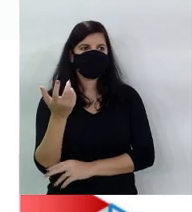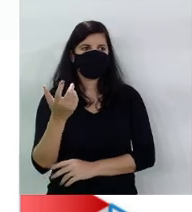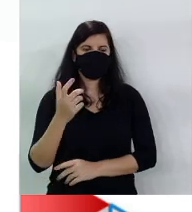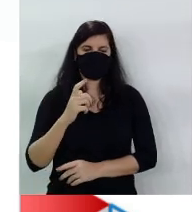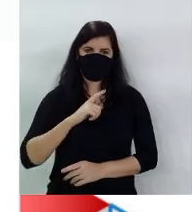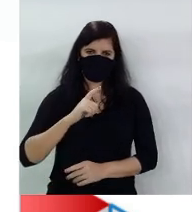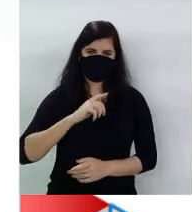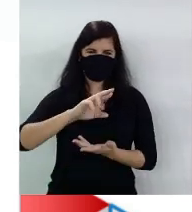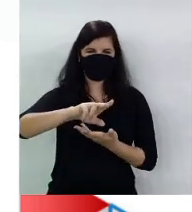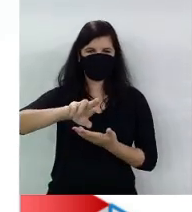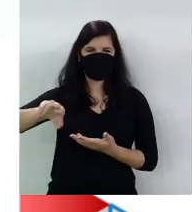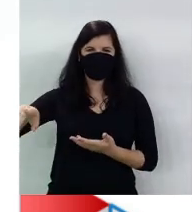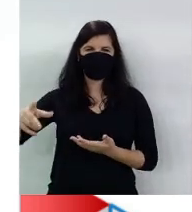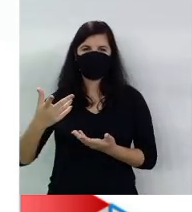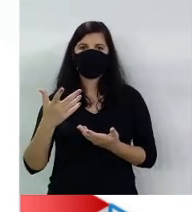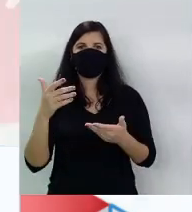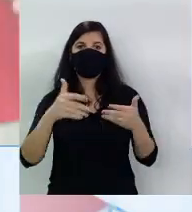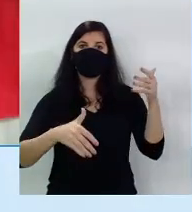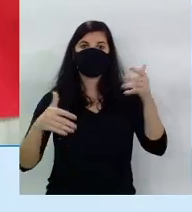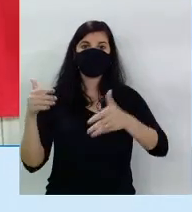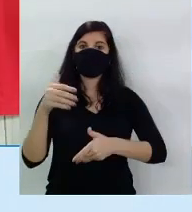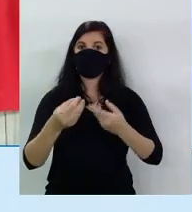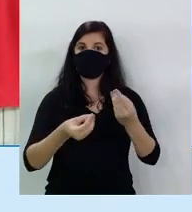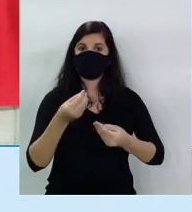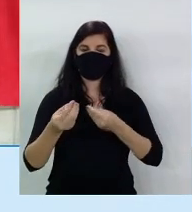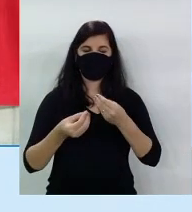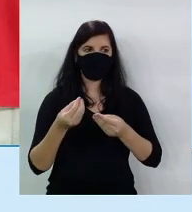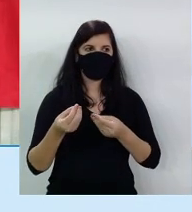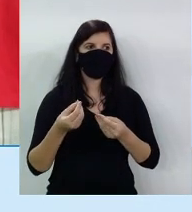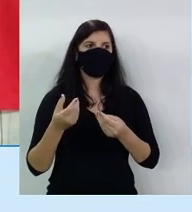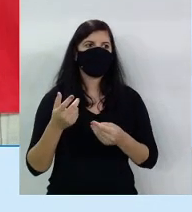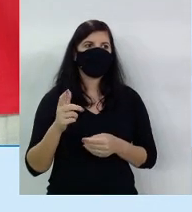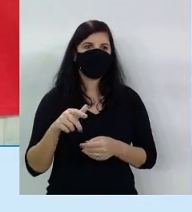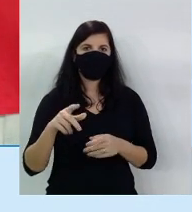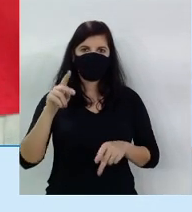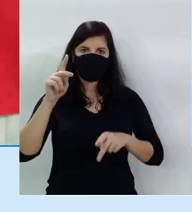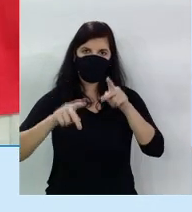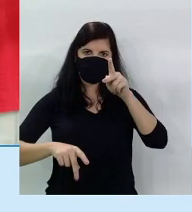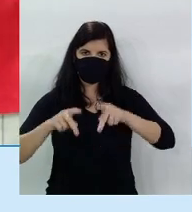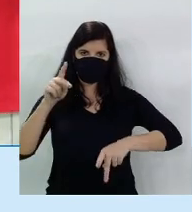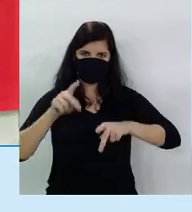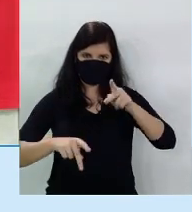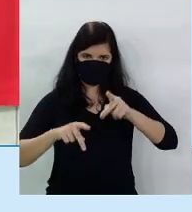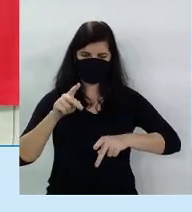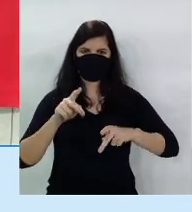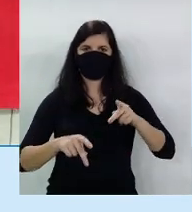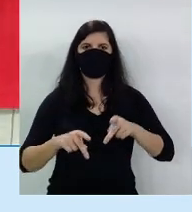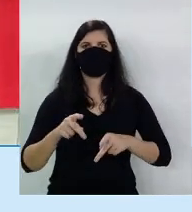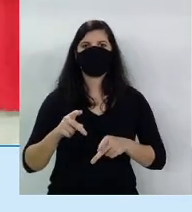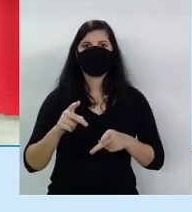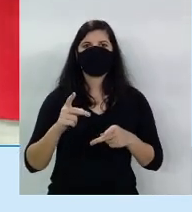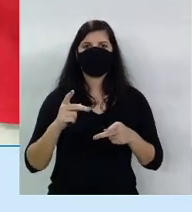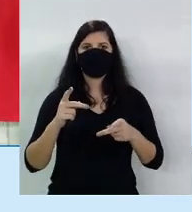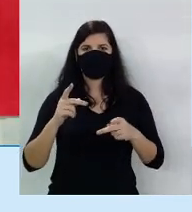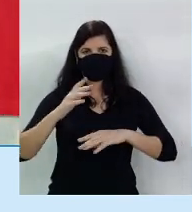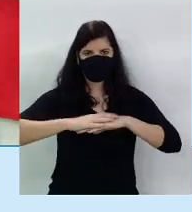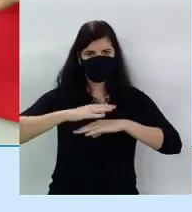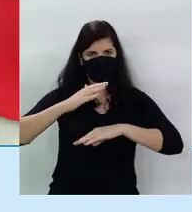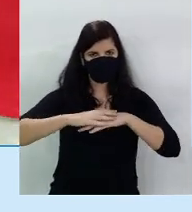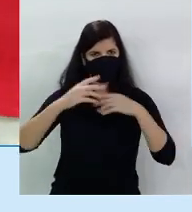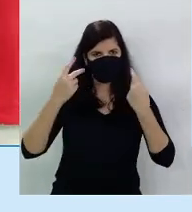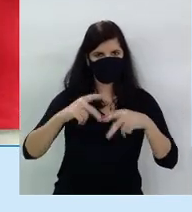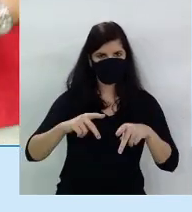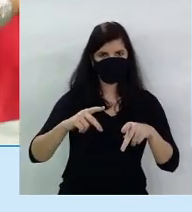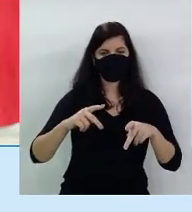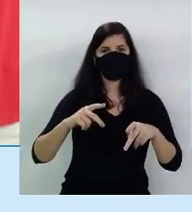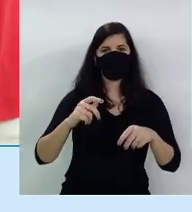de instrumentos, a seção da jurema é sonoramente povoada, certo? Pela execução